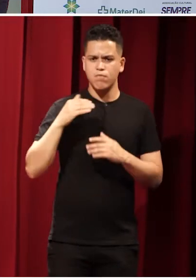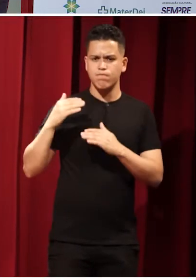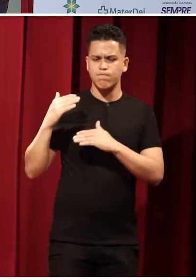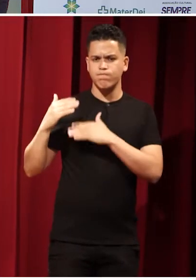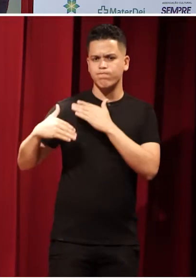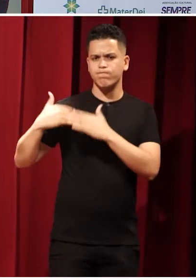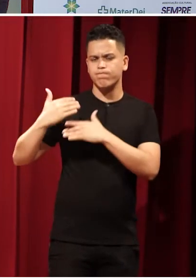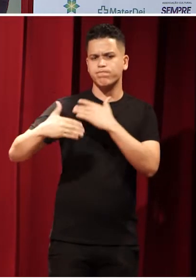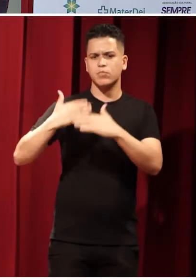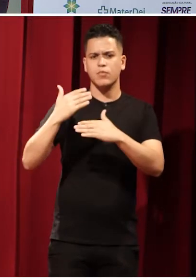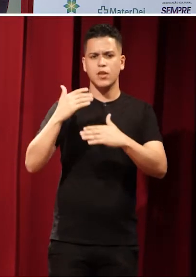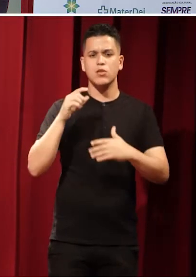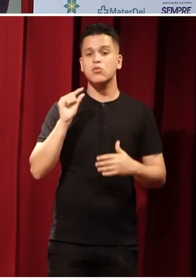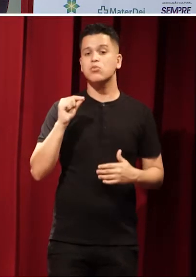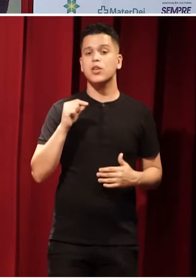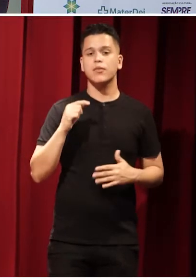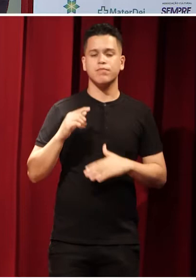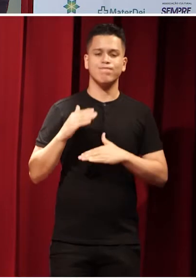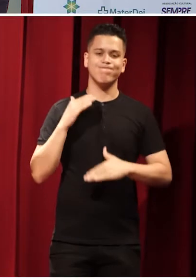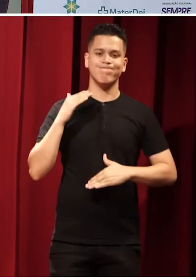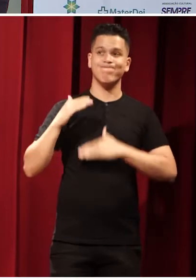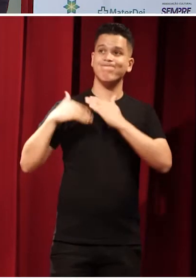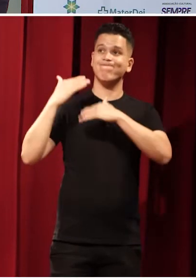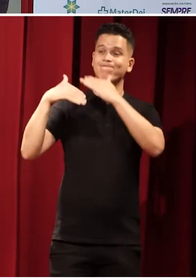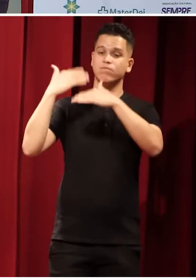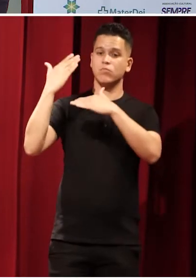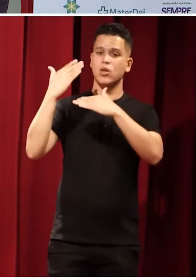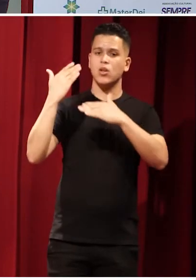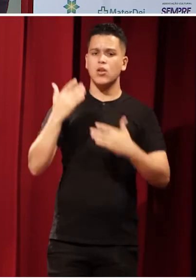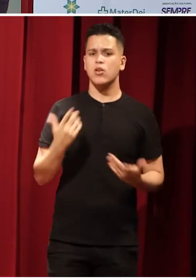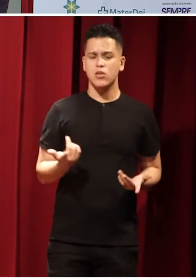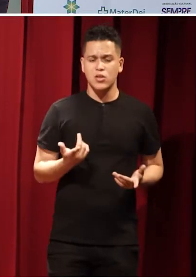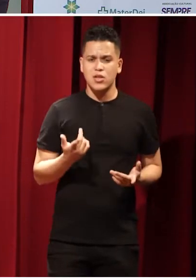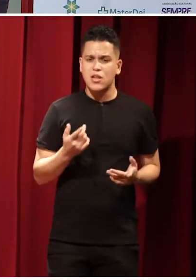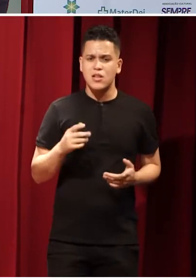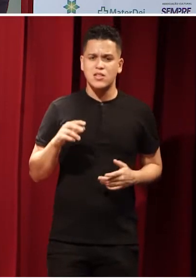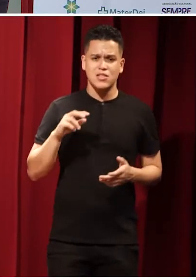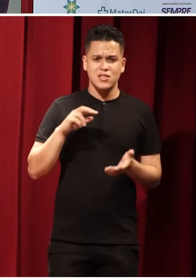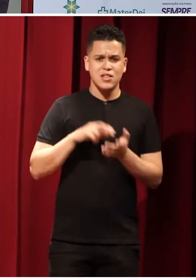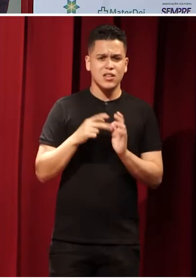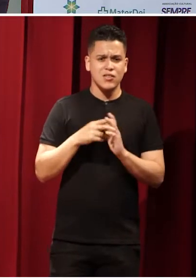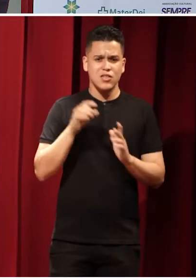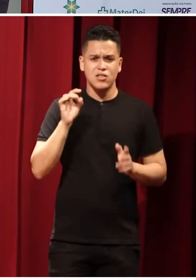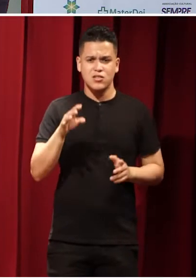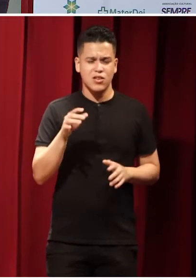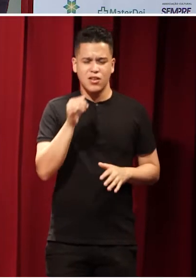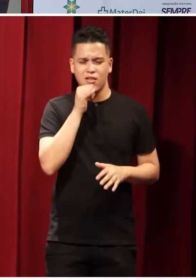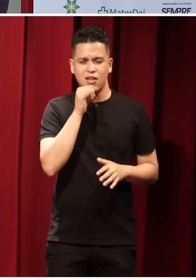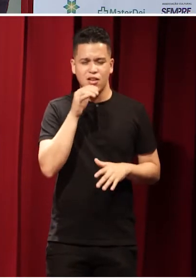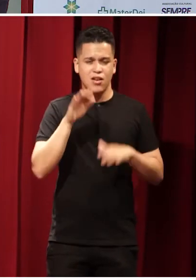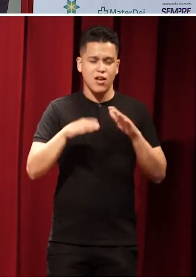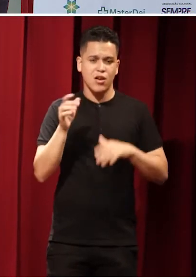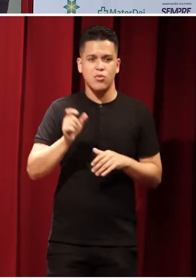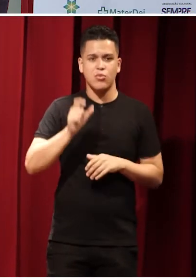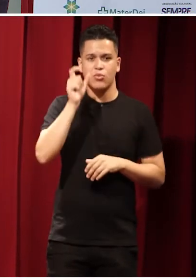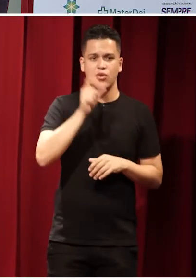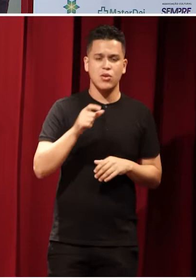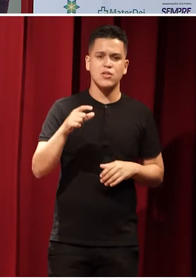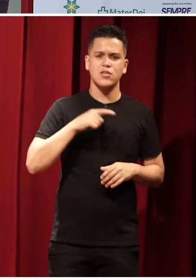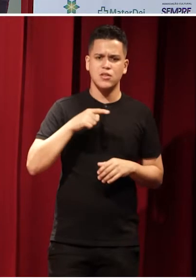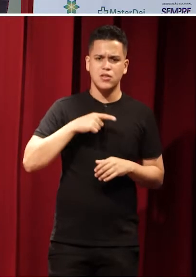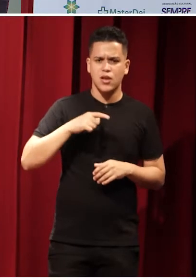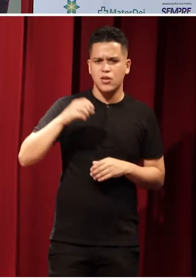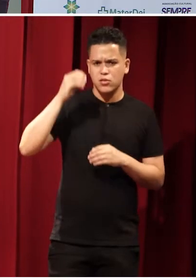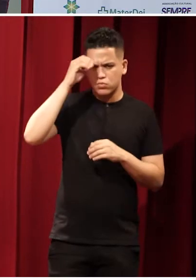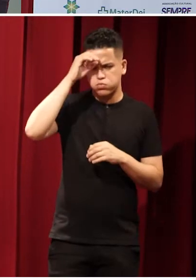o processo de desenvolvimento não supõe, ao contrário do que mesmo pessoas civilizadas